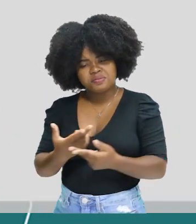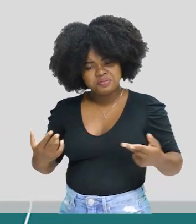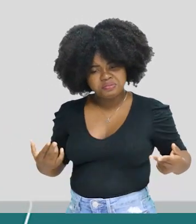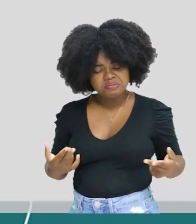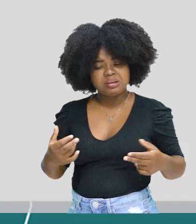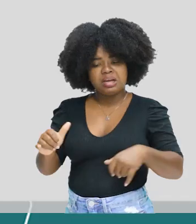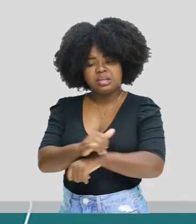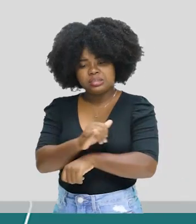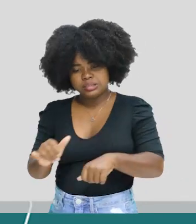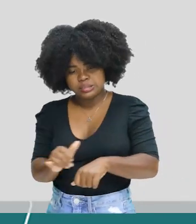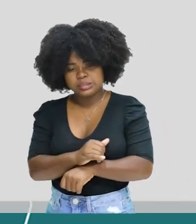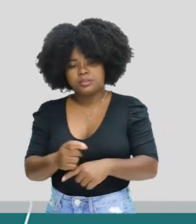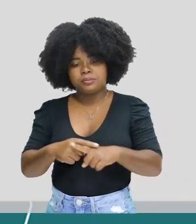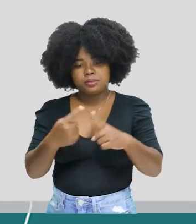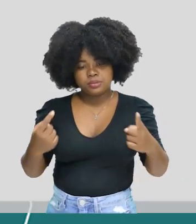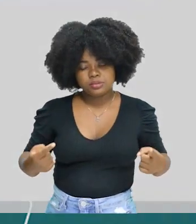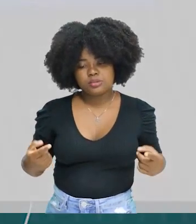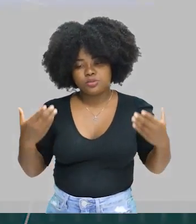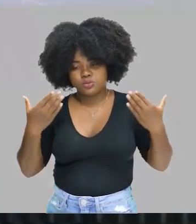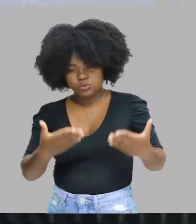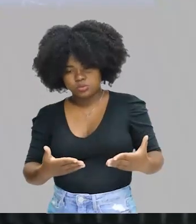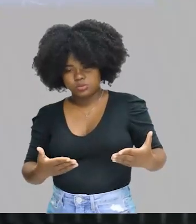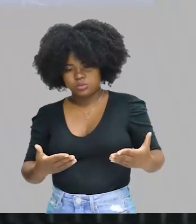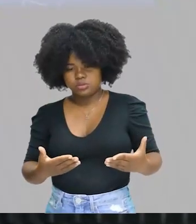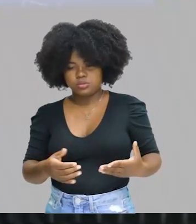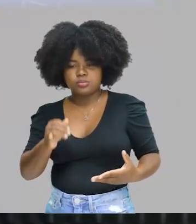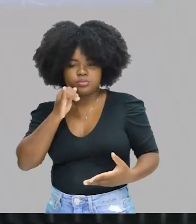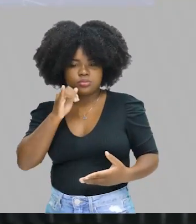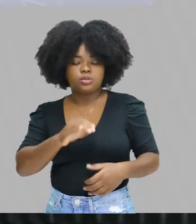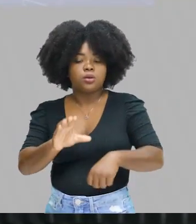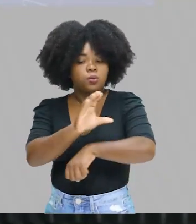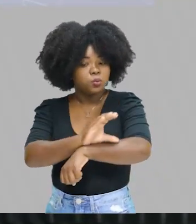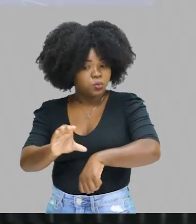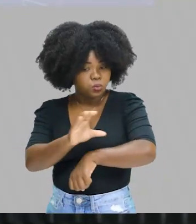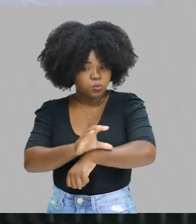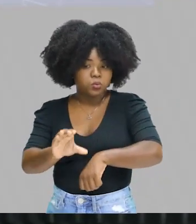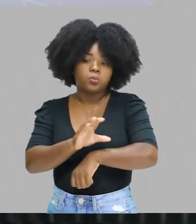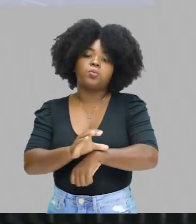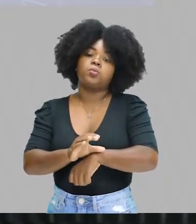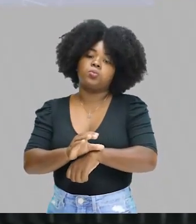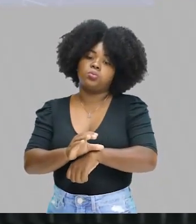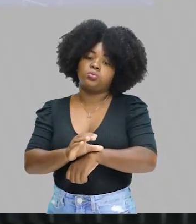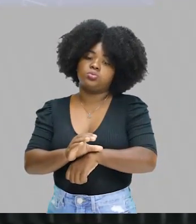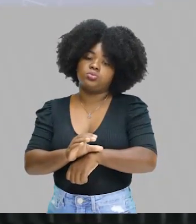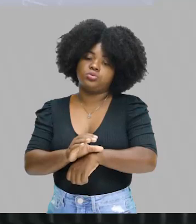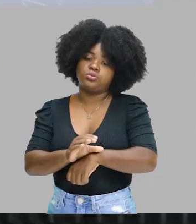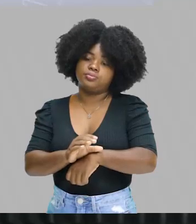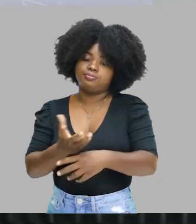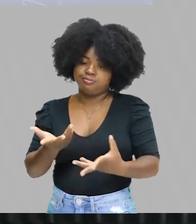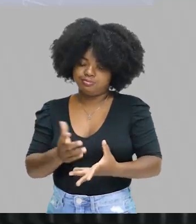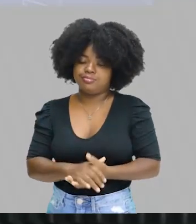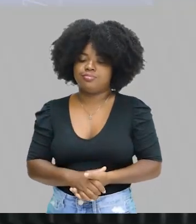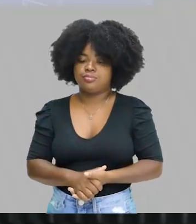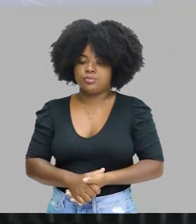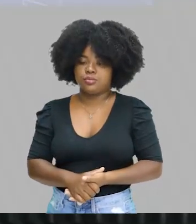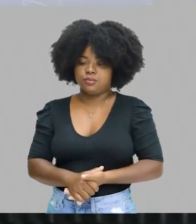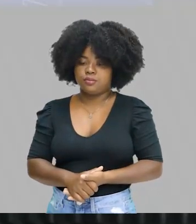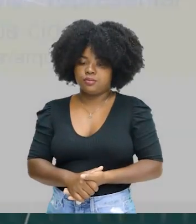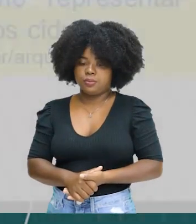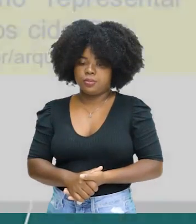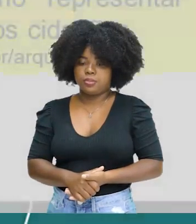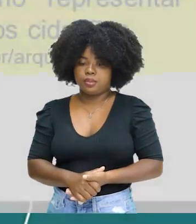isso é trabalhado hoje, por exemplo, no curso de arquitetura. A arquitetura contemporânea, que é mais mais